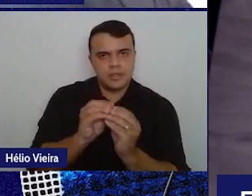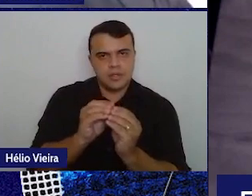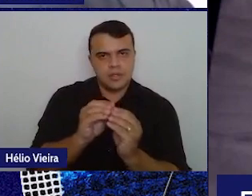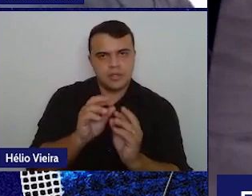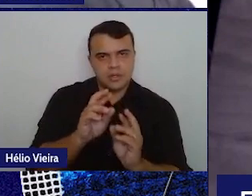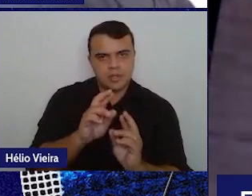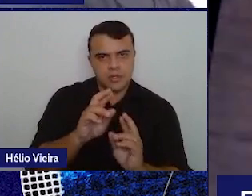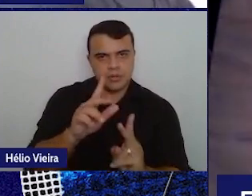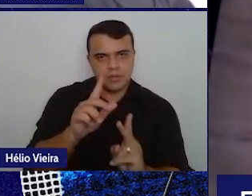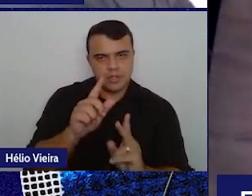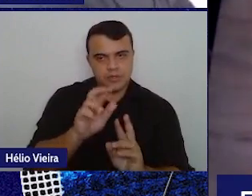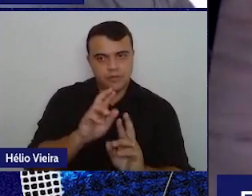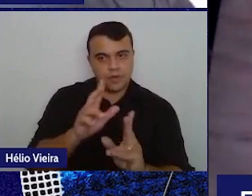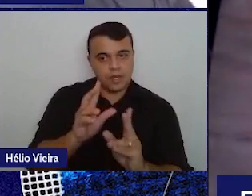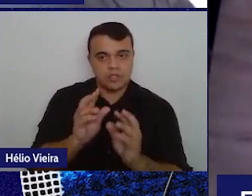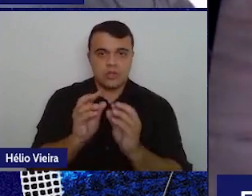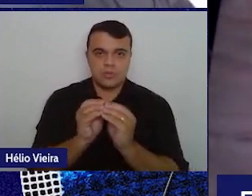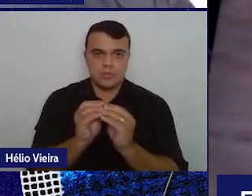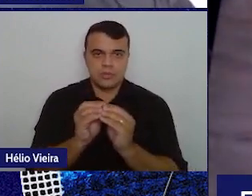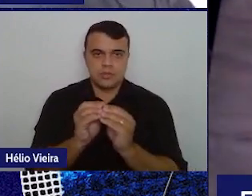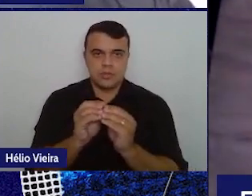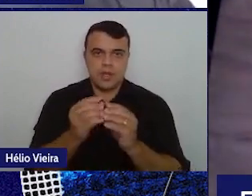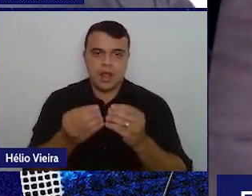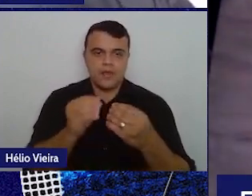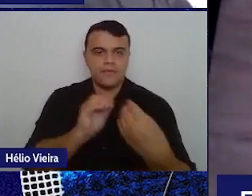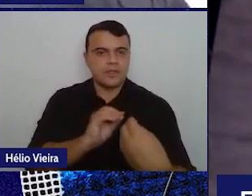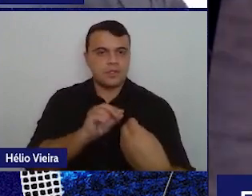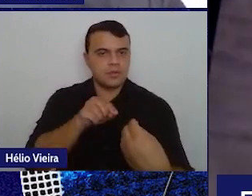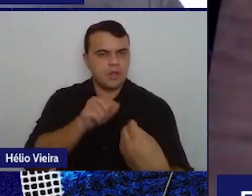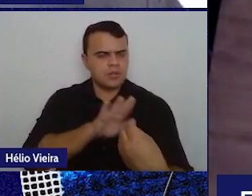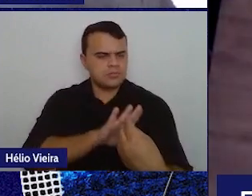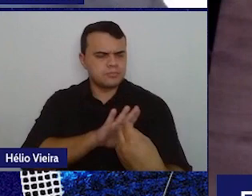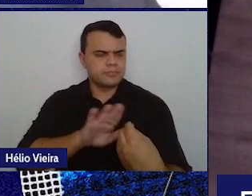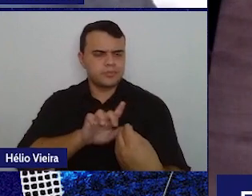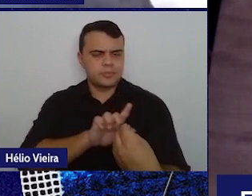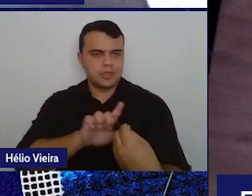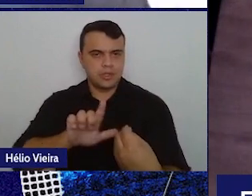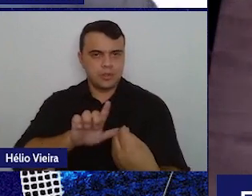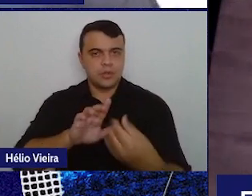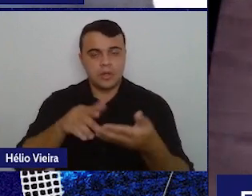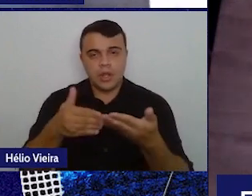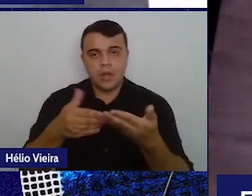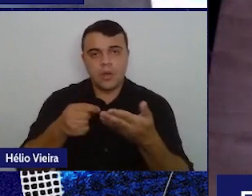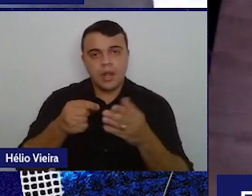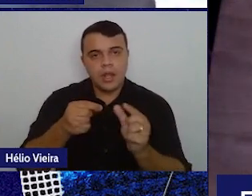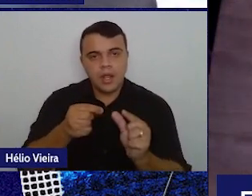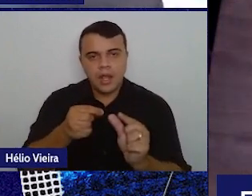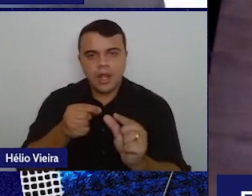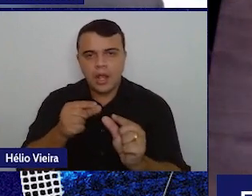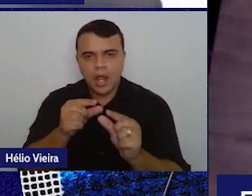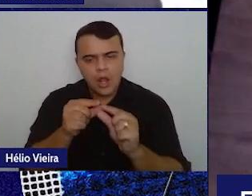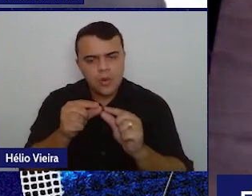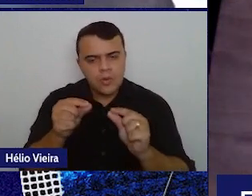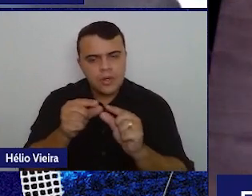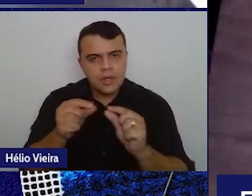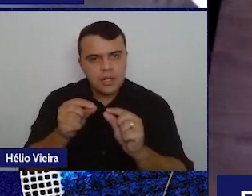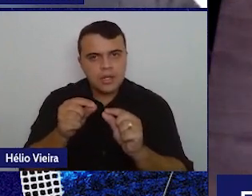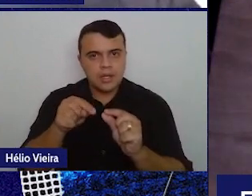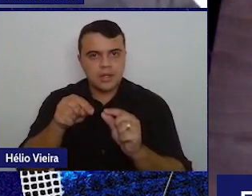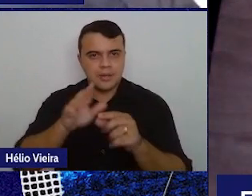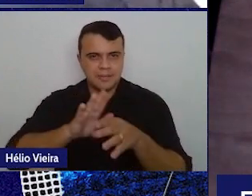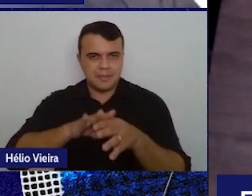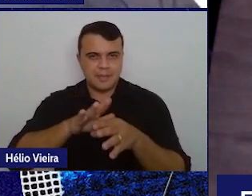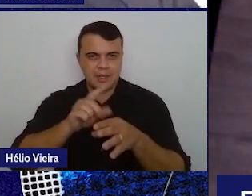complementares e análogas. E o avessinho retinho. Aí a agulha, essa daqui que é a mais